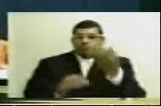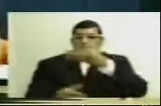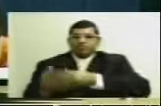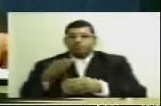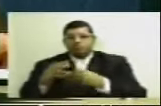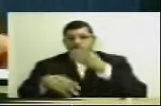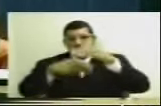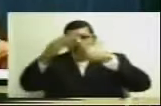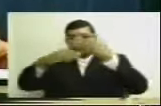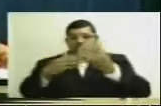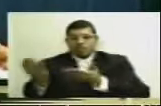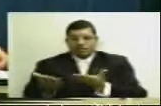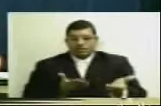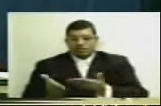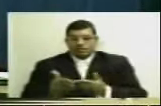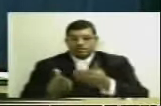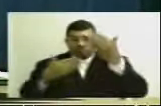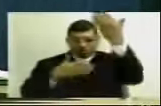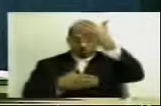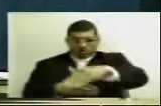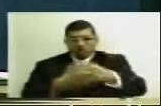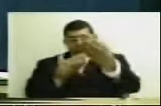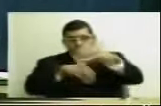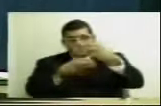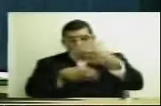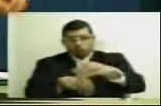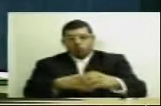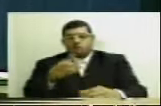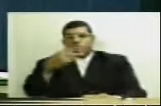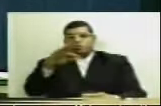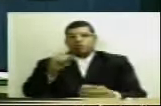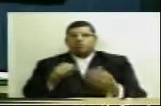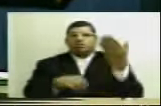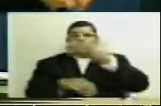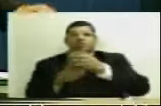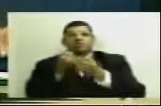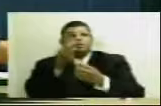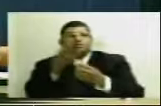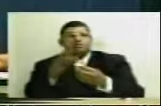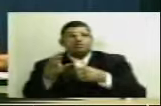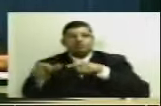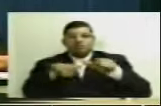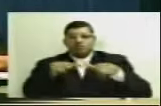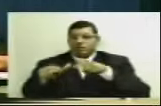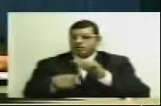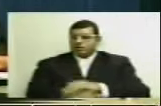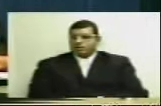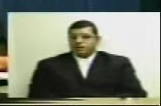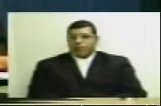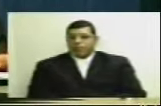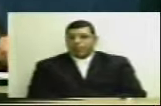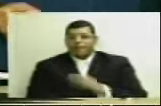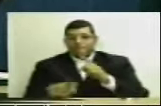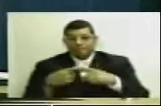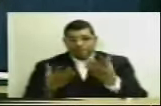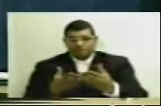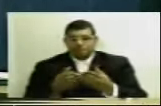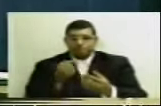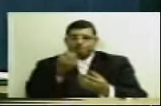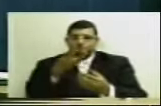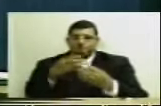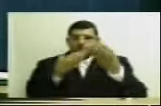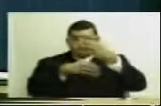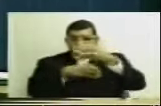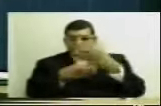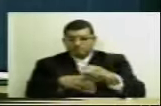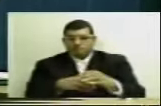entre a quantidade de servidores aprovados em concurso público e a quantidade de cargos comissionados. Portanto, a quantidade